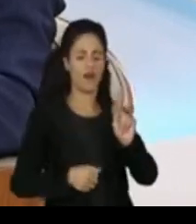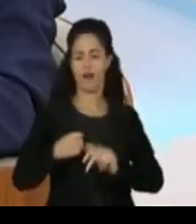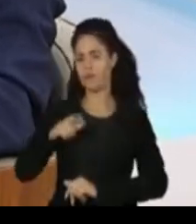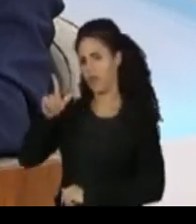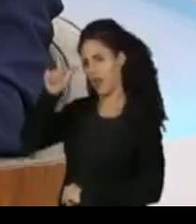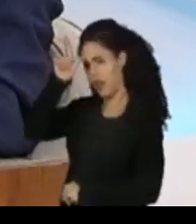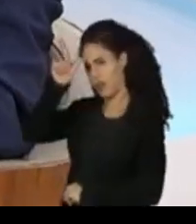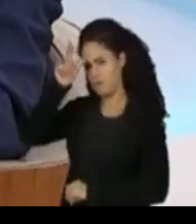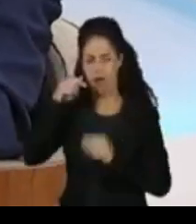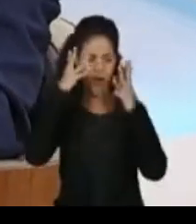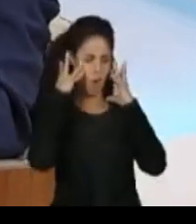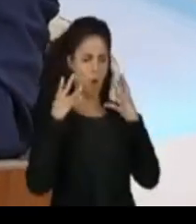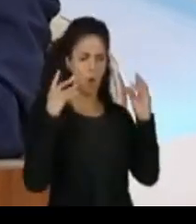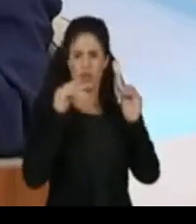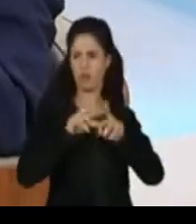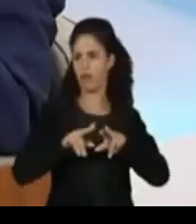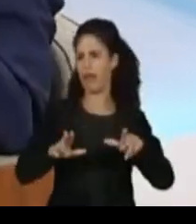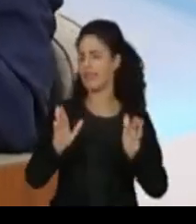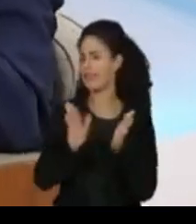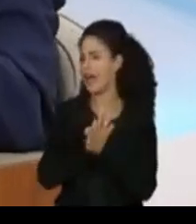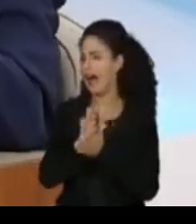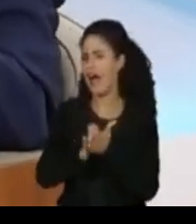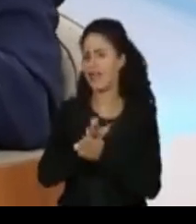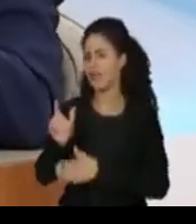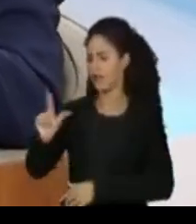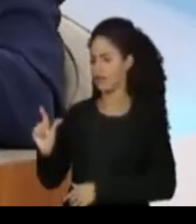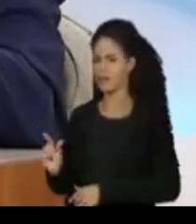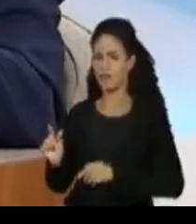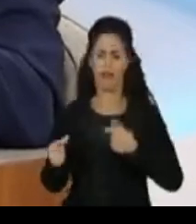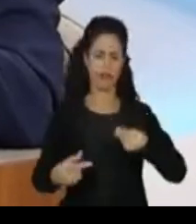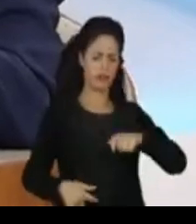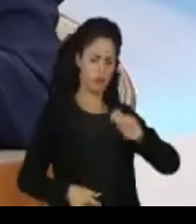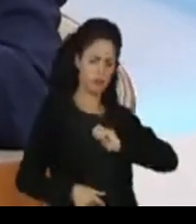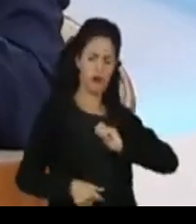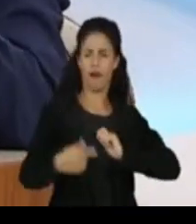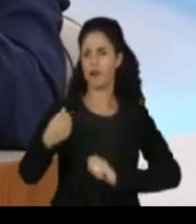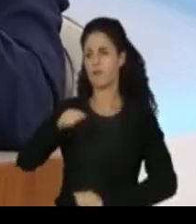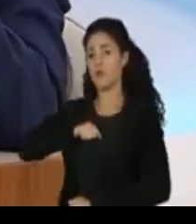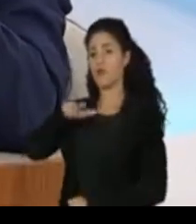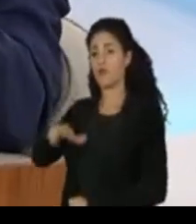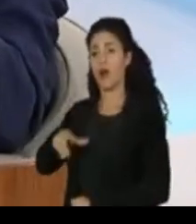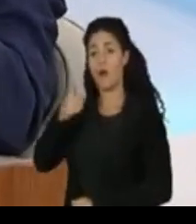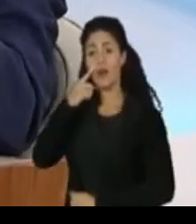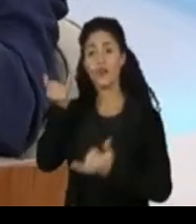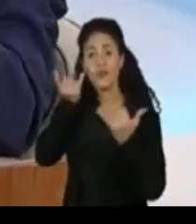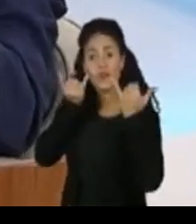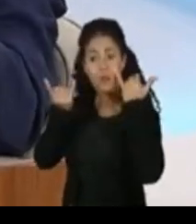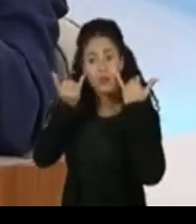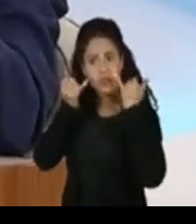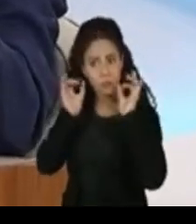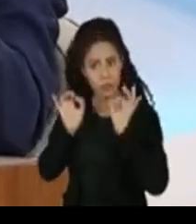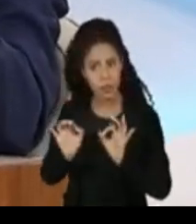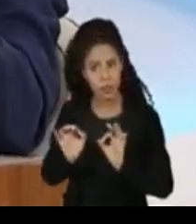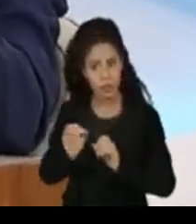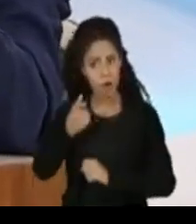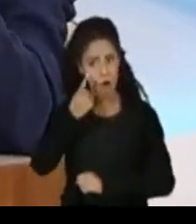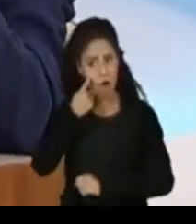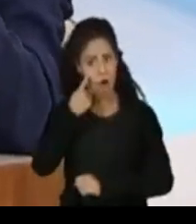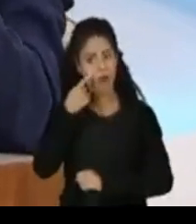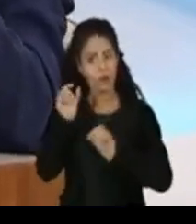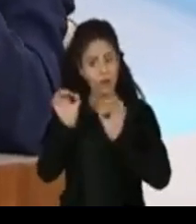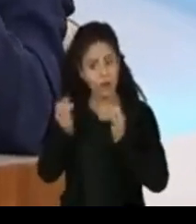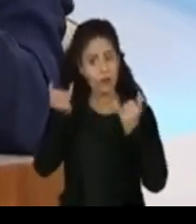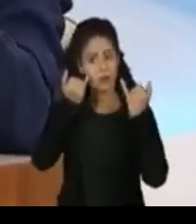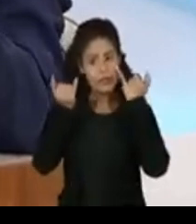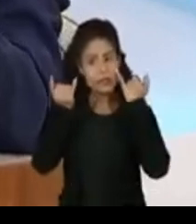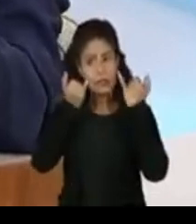Alemanha nem Holanda nem os mais católicos nem a Itália Nem a Espanha nem Portugal Esse é um dado fático ninguém adota bom